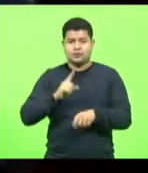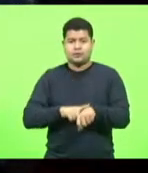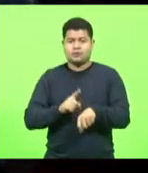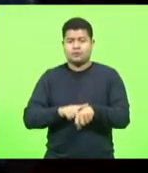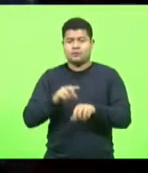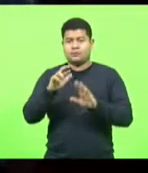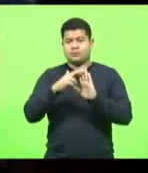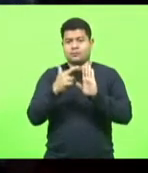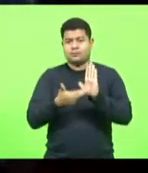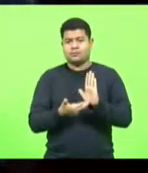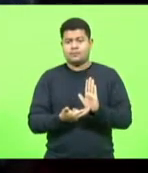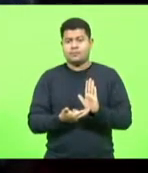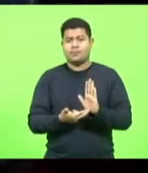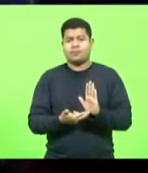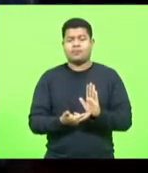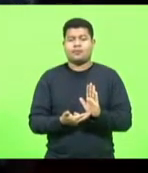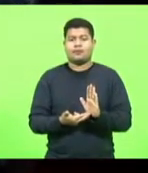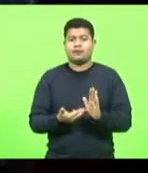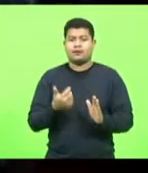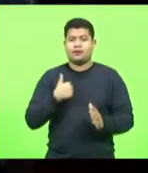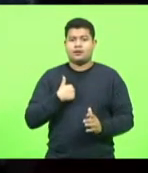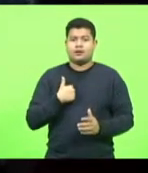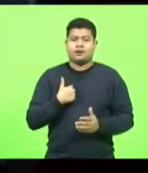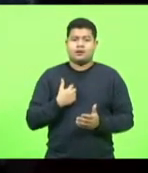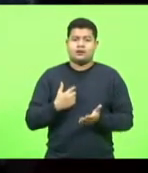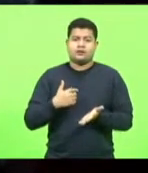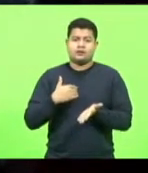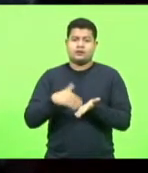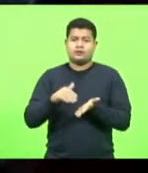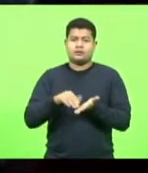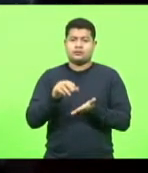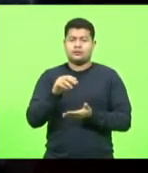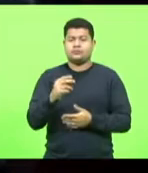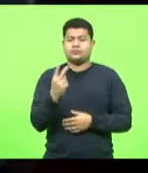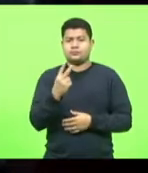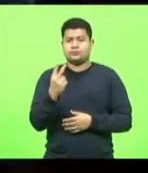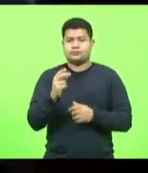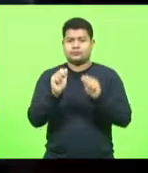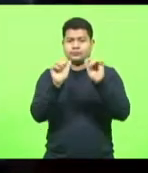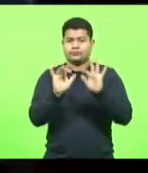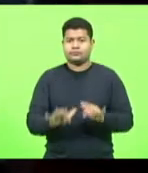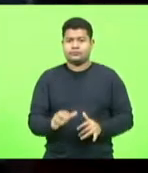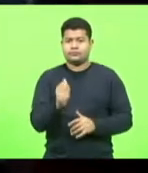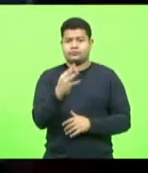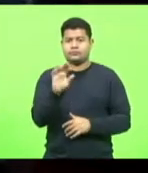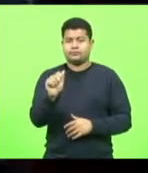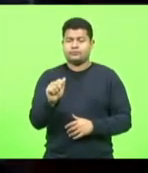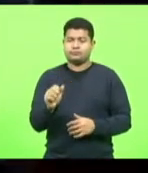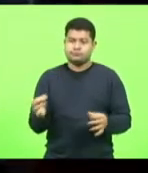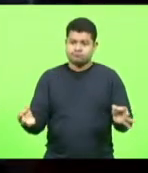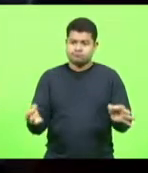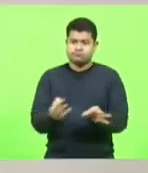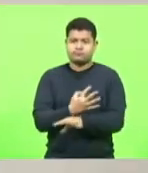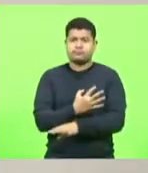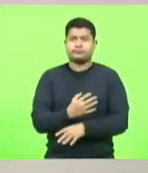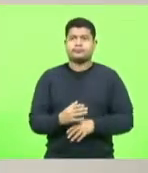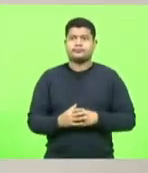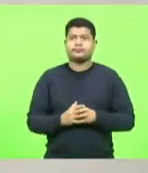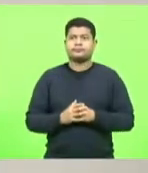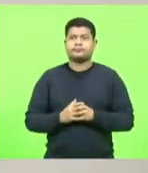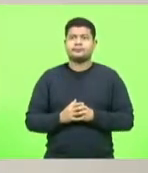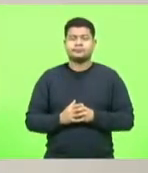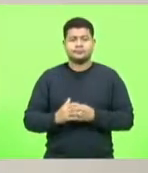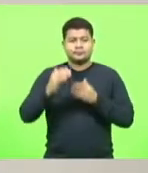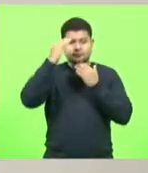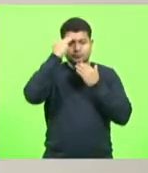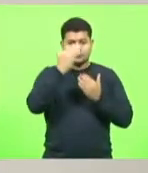no horário regimental. Para constar, o segundo secretário, lá vou apresentar. Era isso, senhor presidente. Obrigado, deputado Silvio.